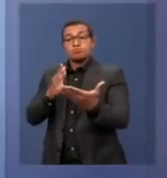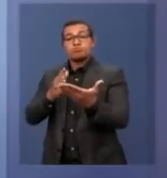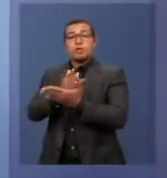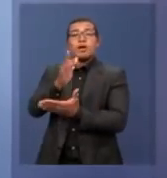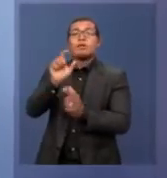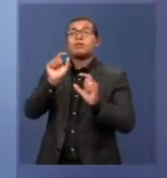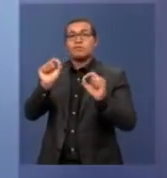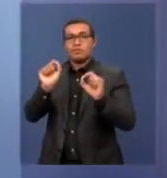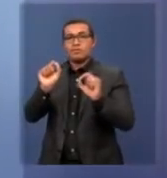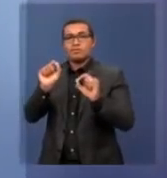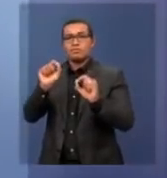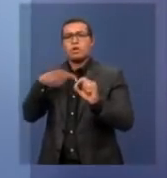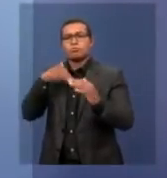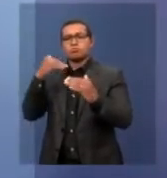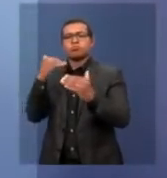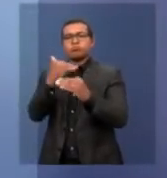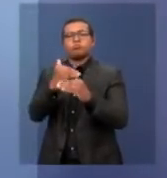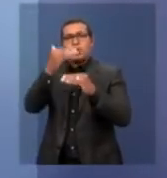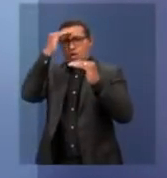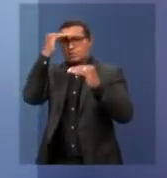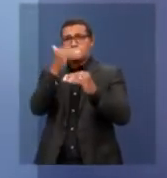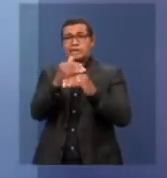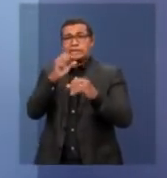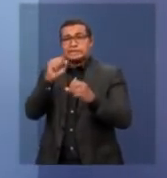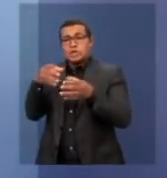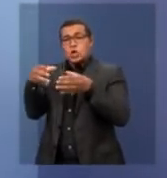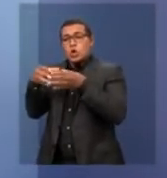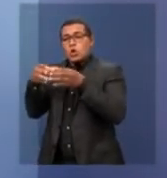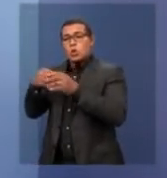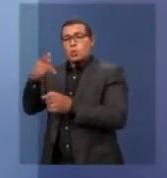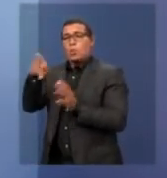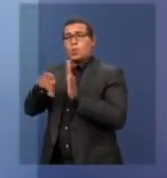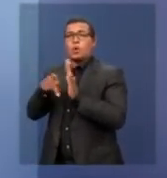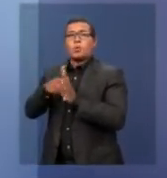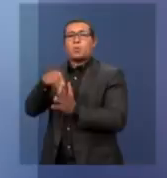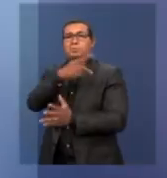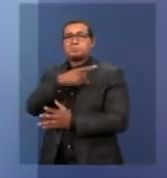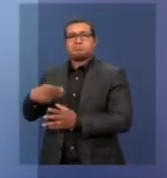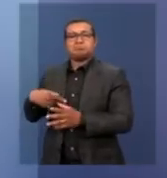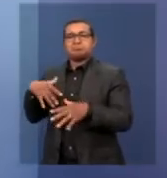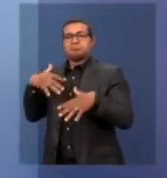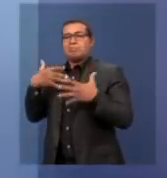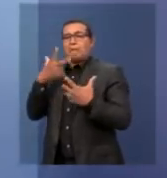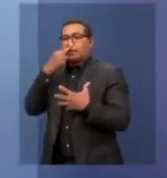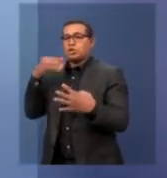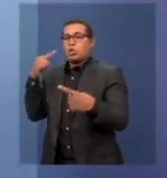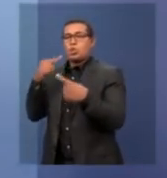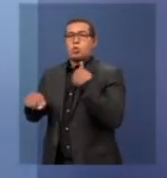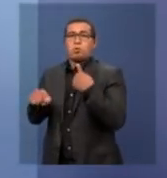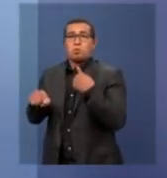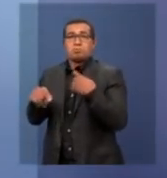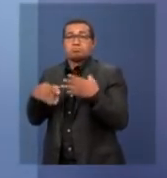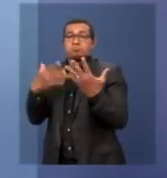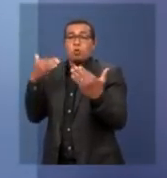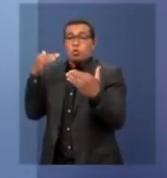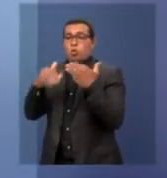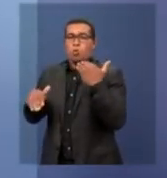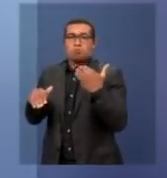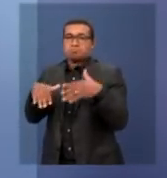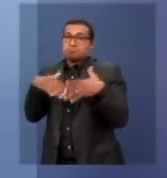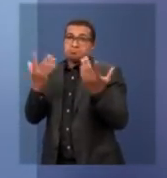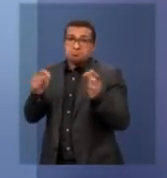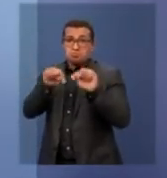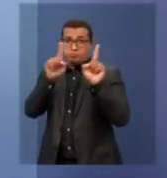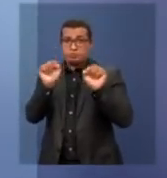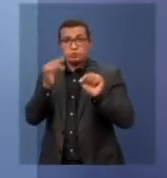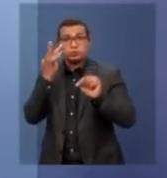presidente do partido tem uma posição a posição dele não é a posição da executiva nacional que deverá se reunir para tomar a decisão do segundo turno